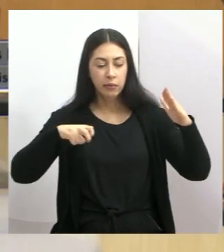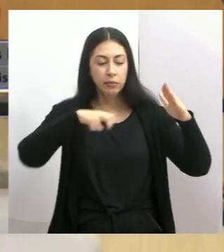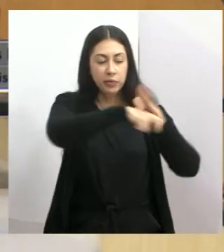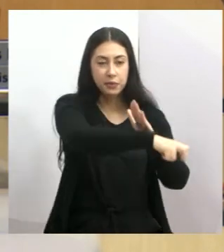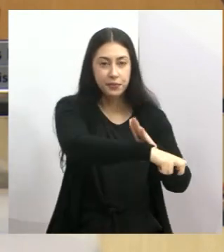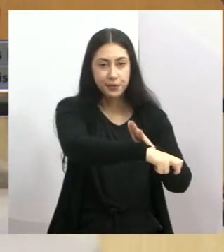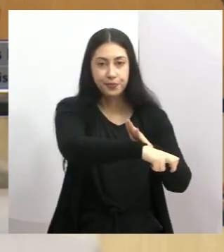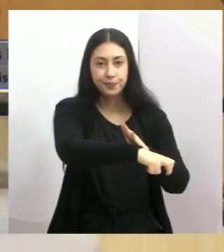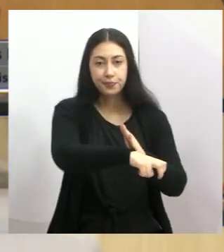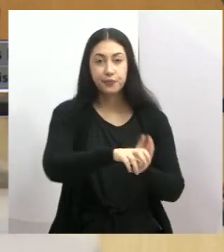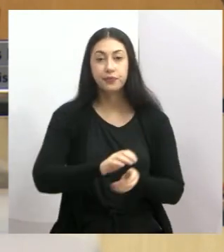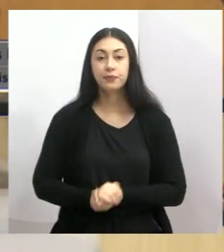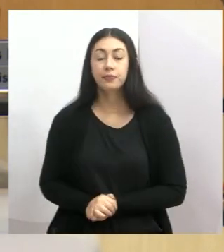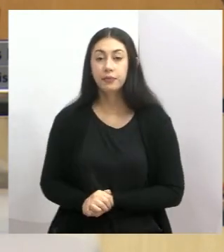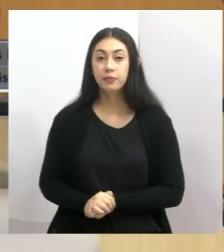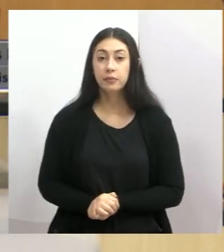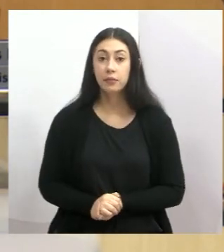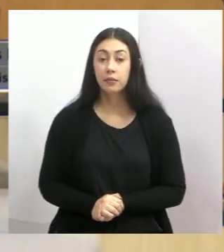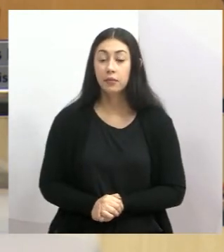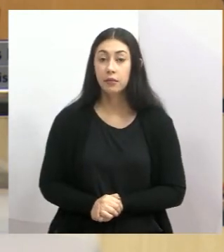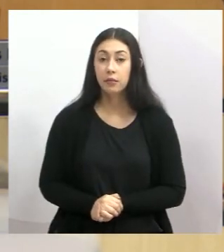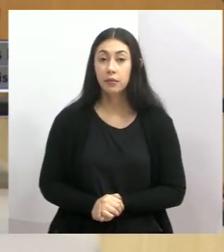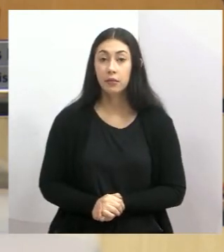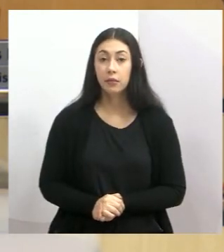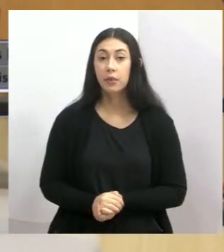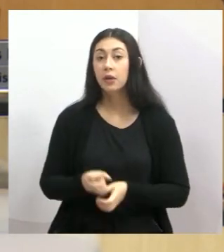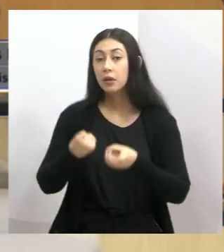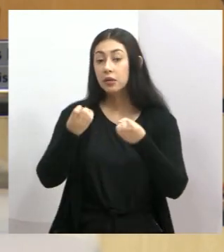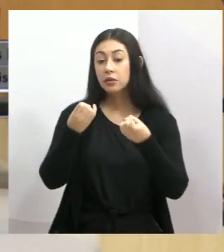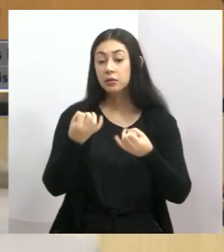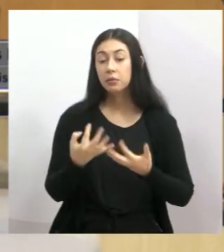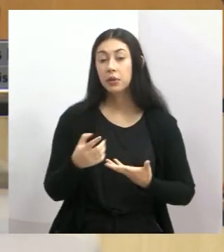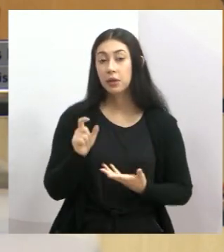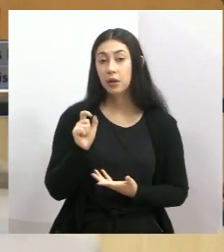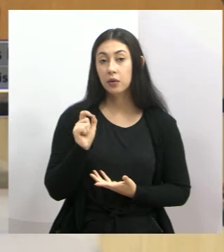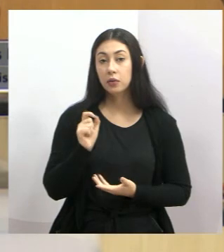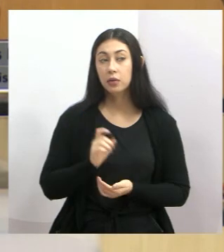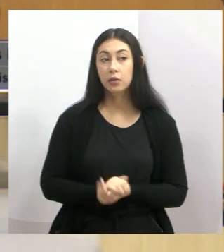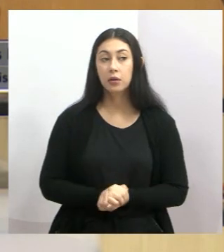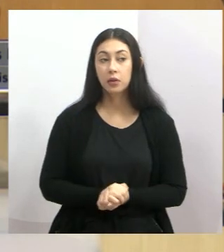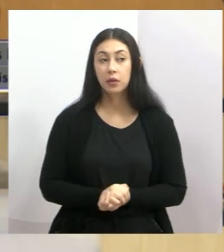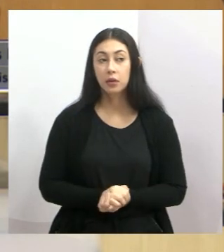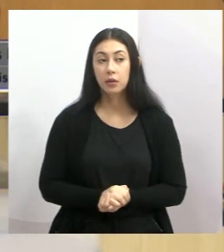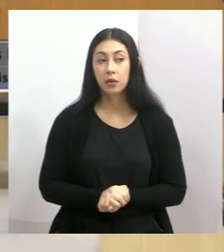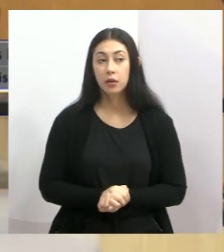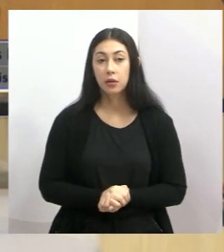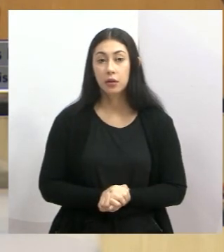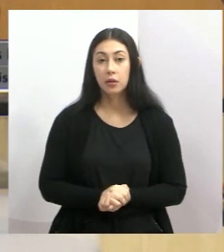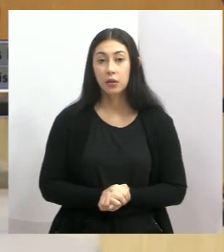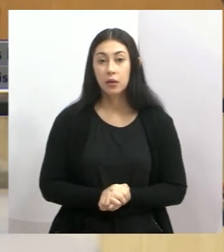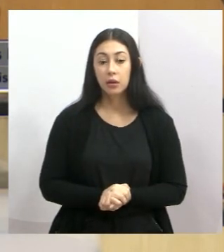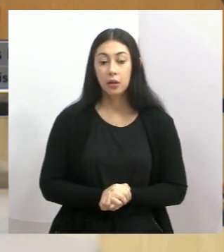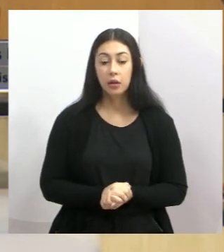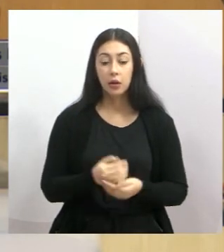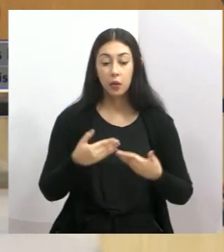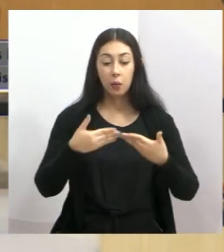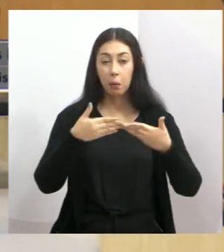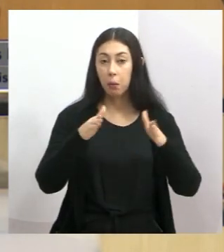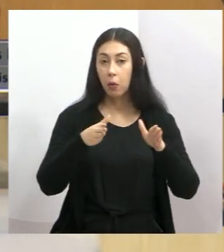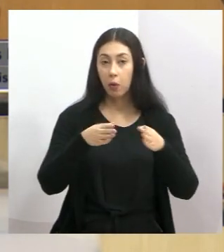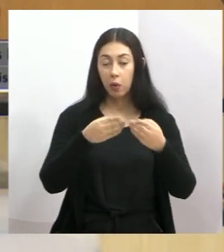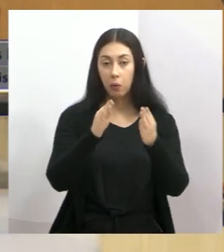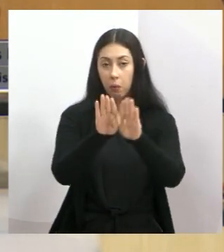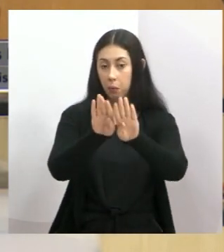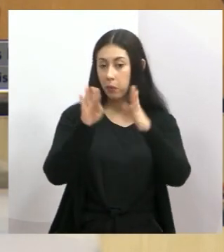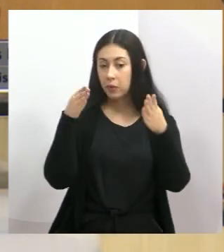este Vereador este senhor relata que não pode nem ficar no portão devido aos